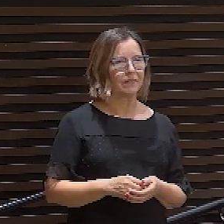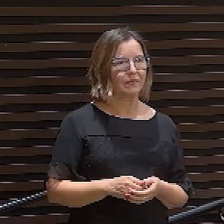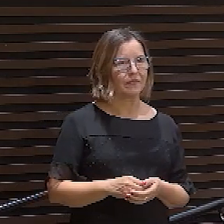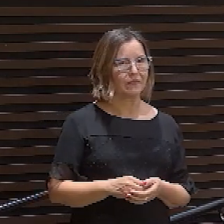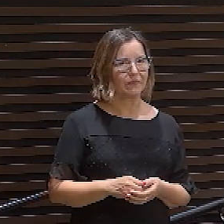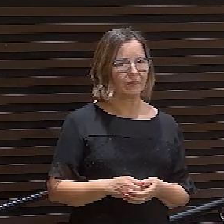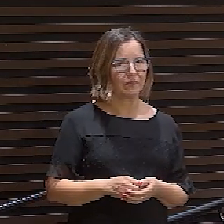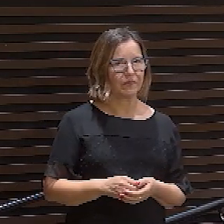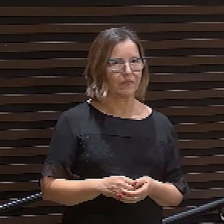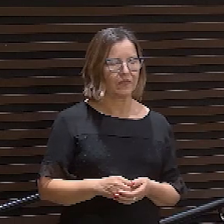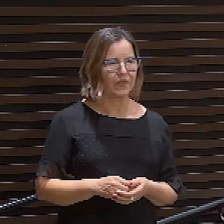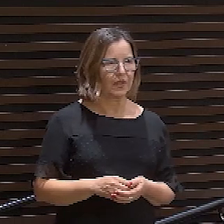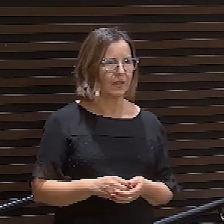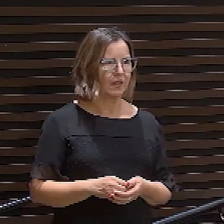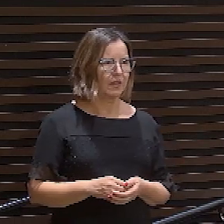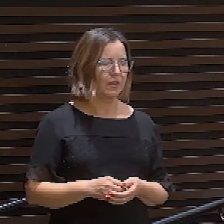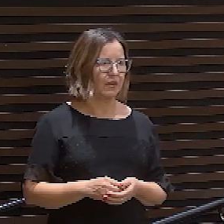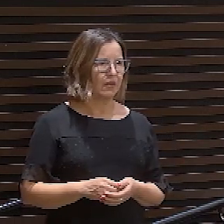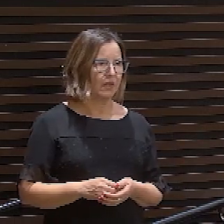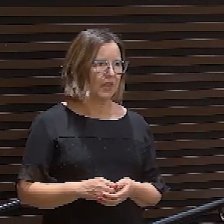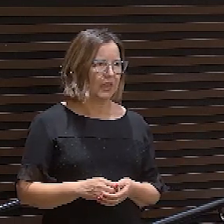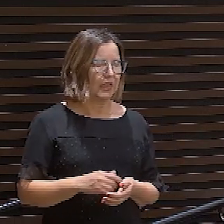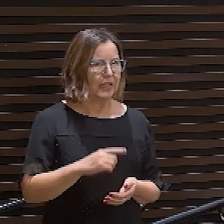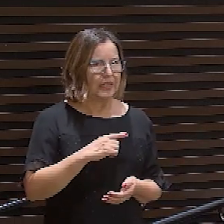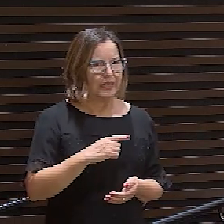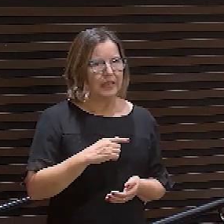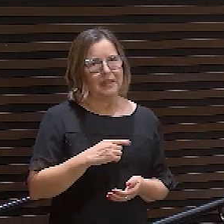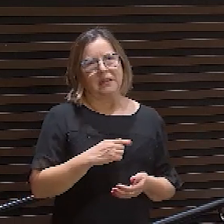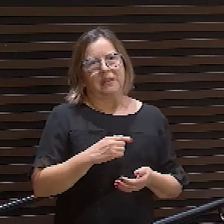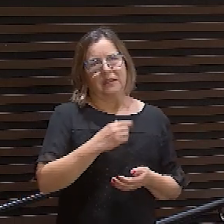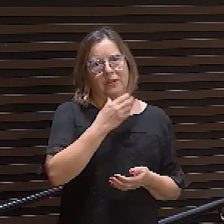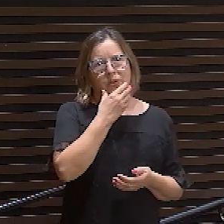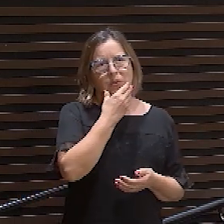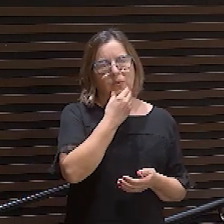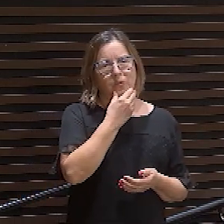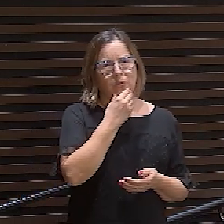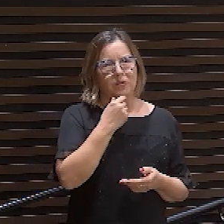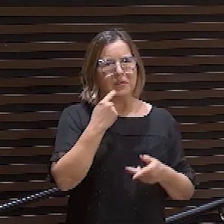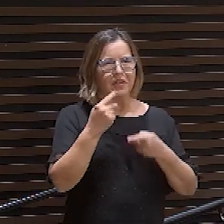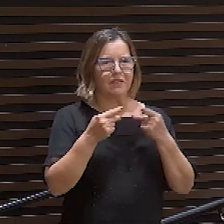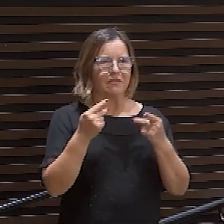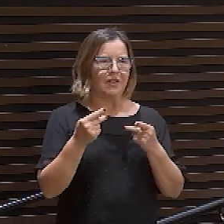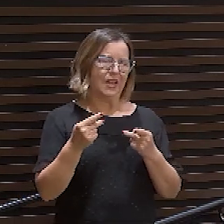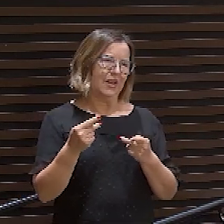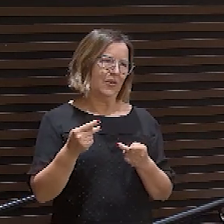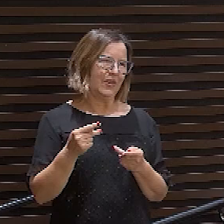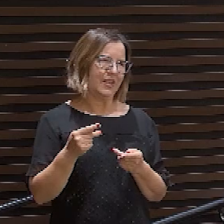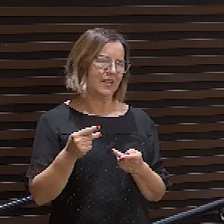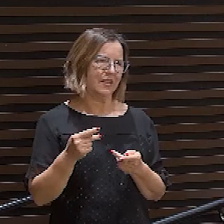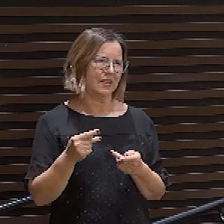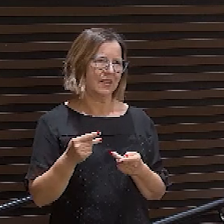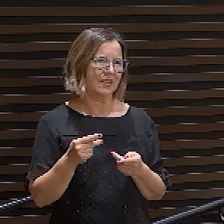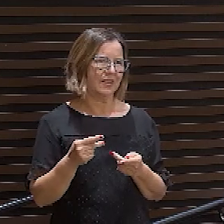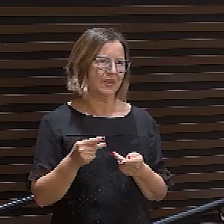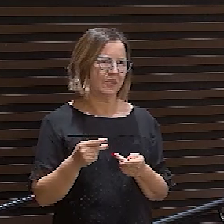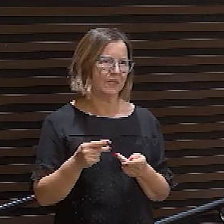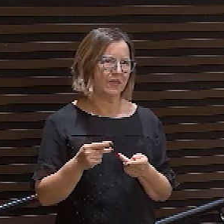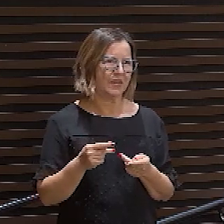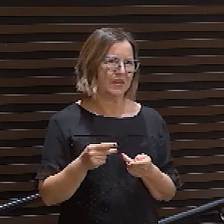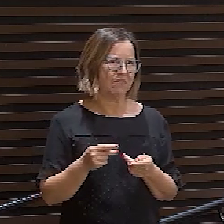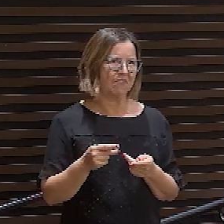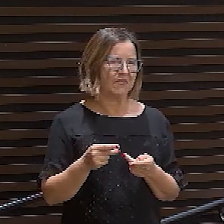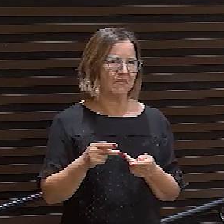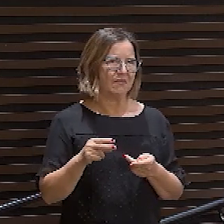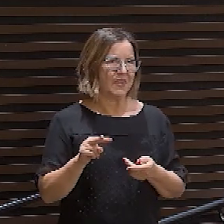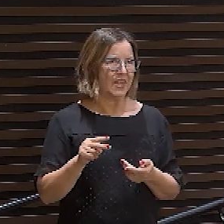não concordo muito com ele, que ele chamou isso de o pulo no escuro. Não foi um pulo no